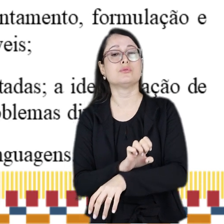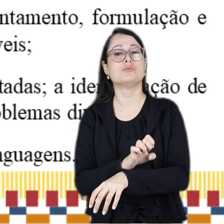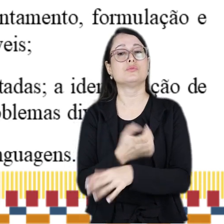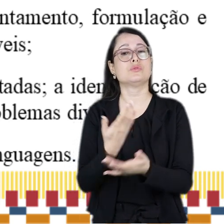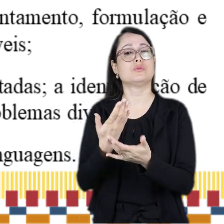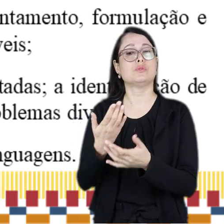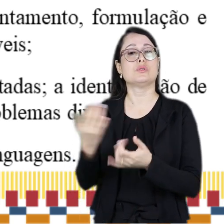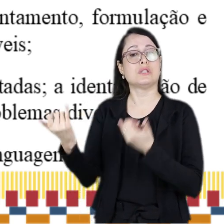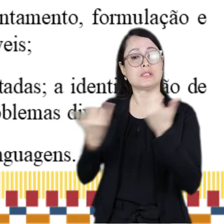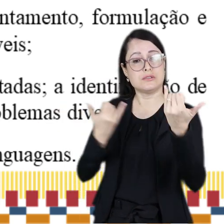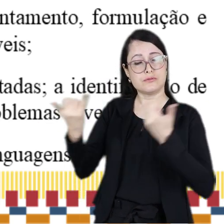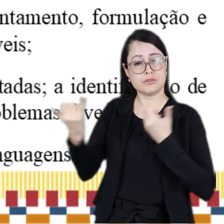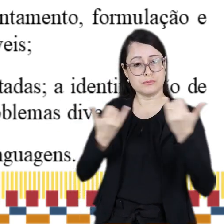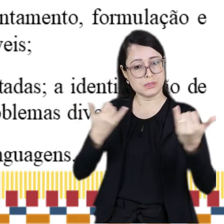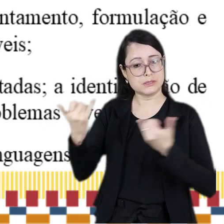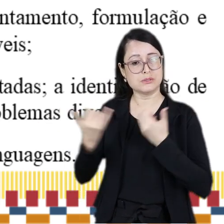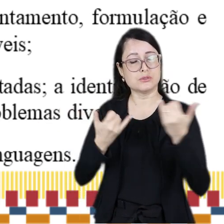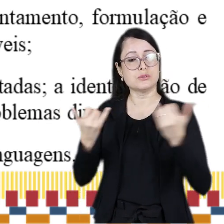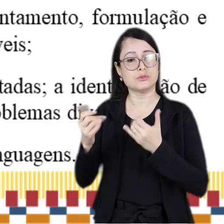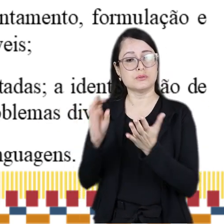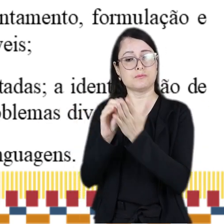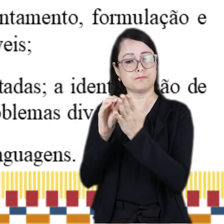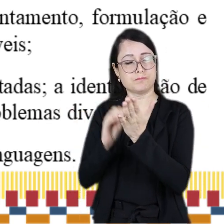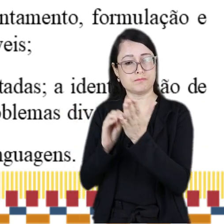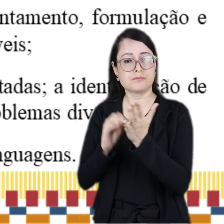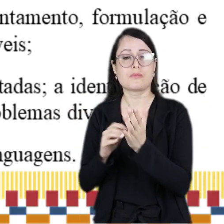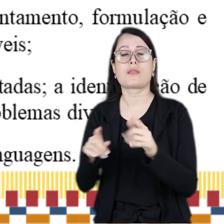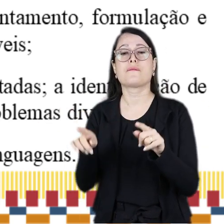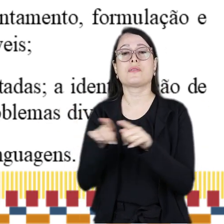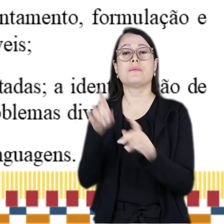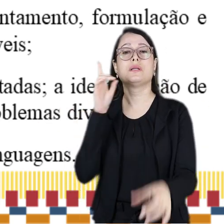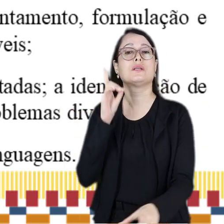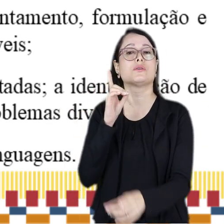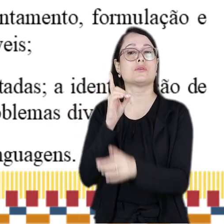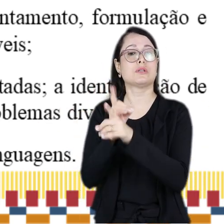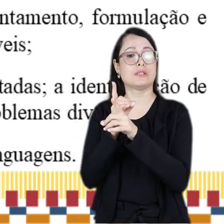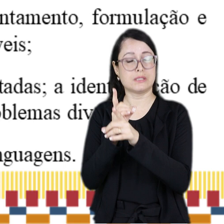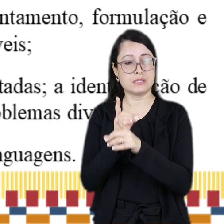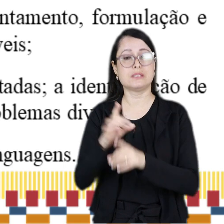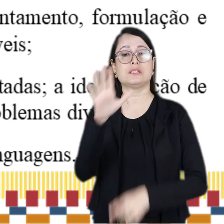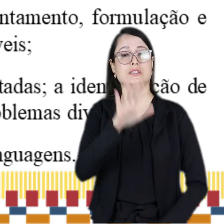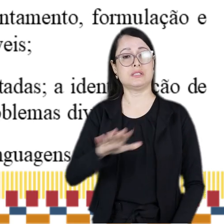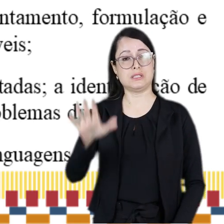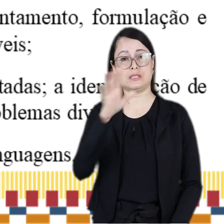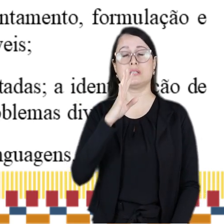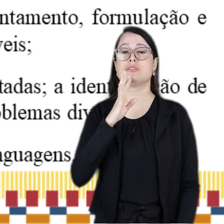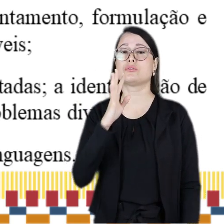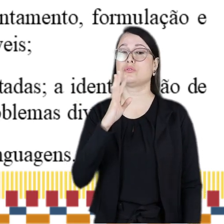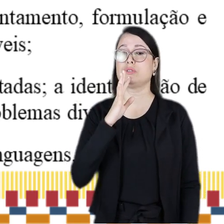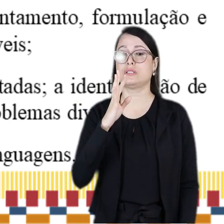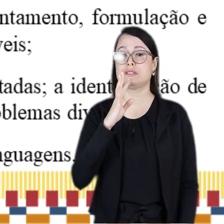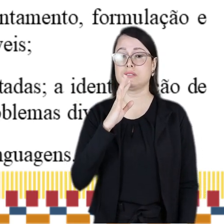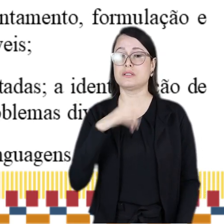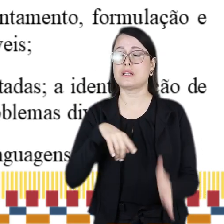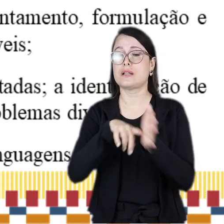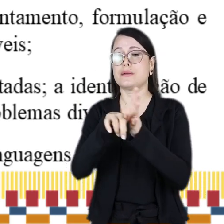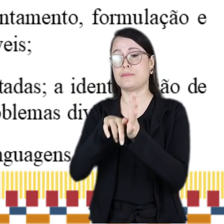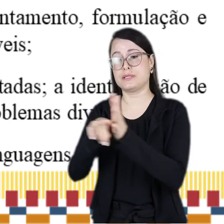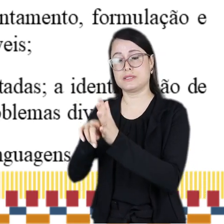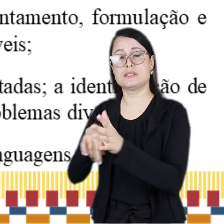coletadas, a identificação, como utilizar os conhecimentos gerados a partir das pesquisas executadas,